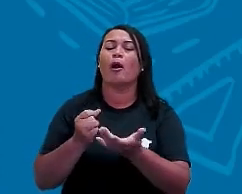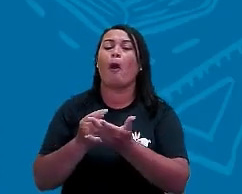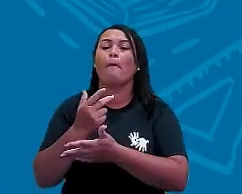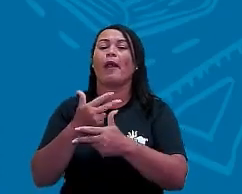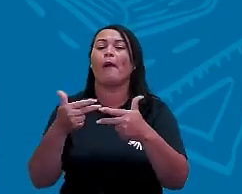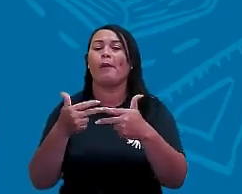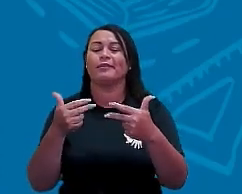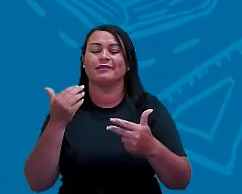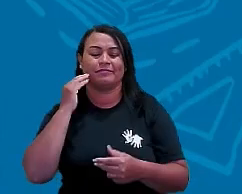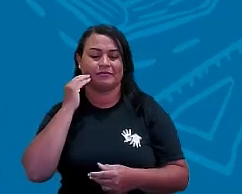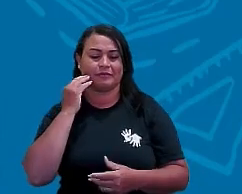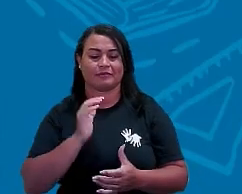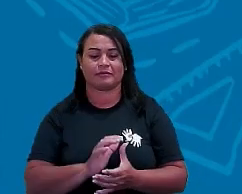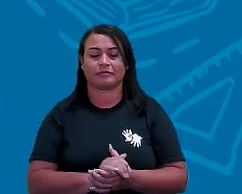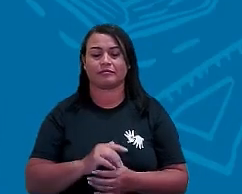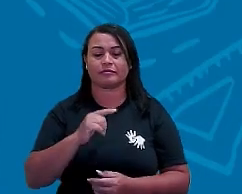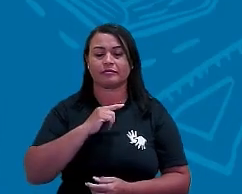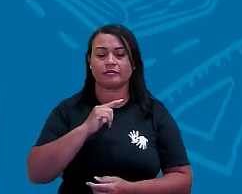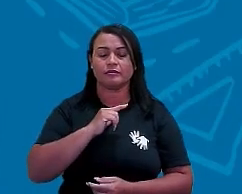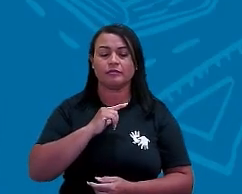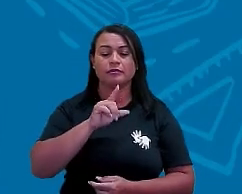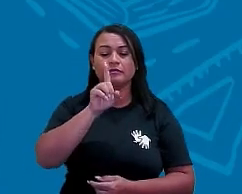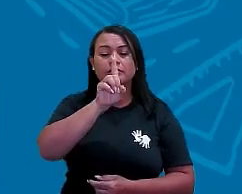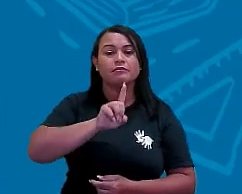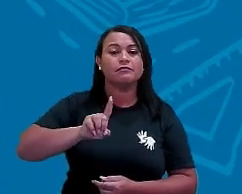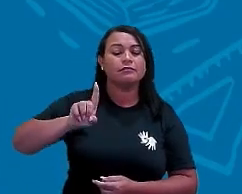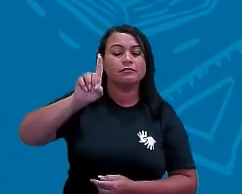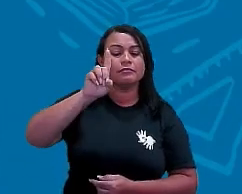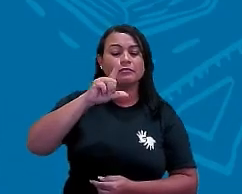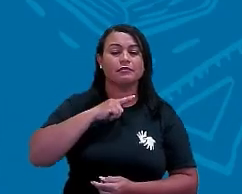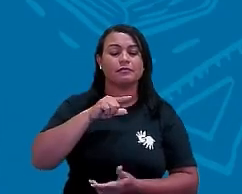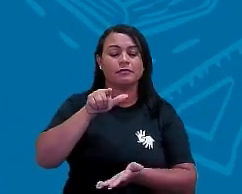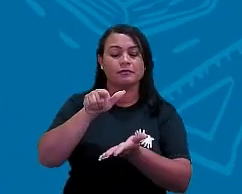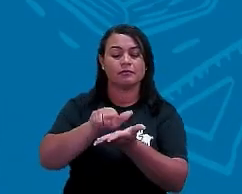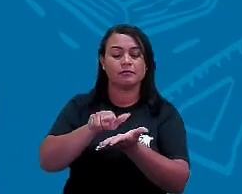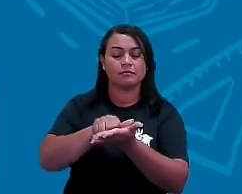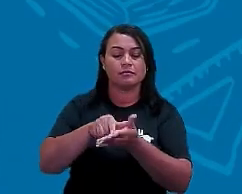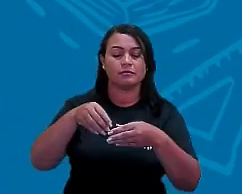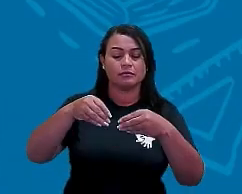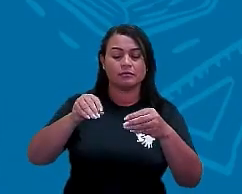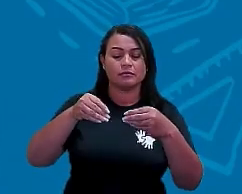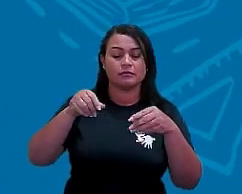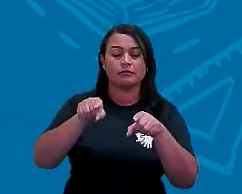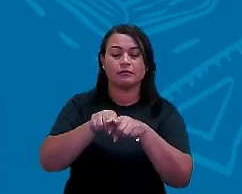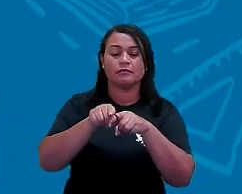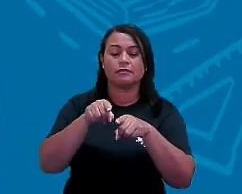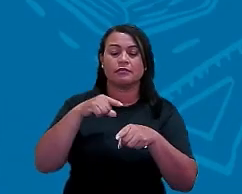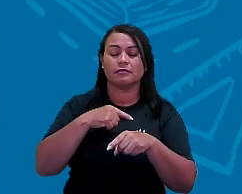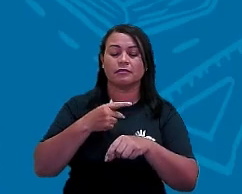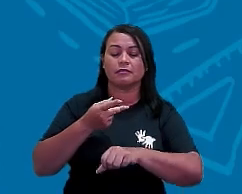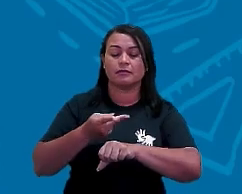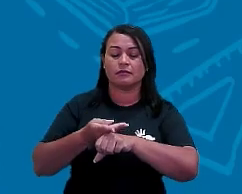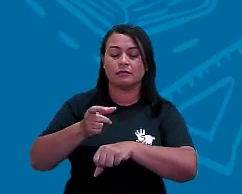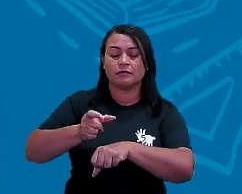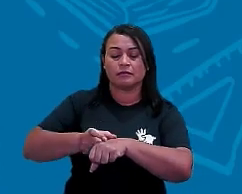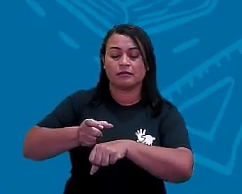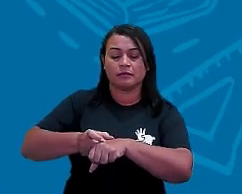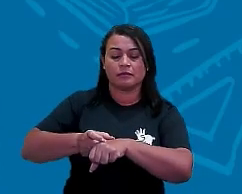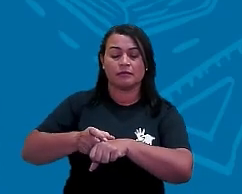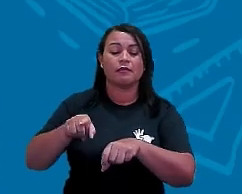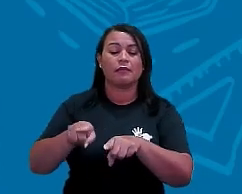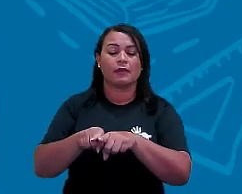coisas. E aí nós temos as cédulas e as moedas, tá certo?